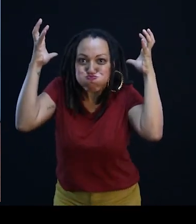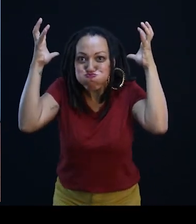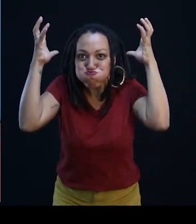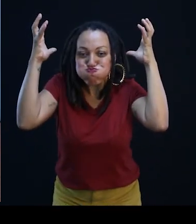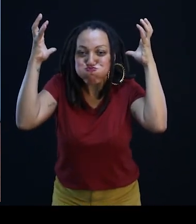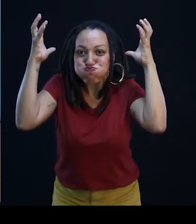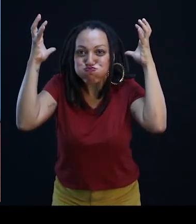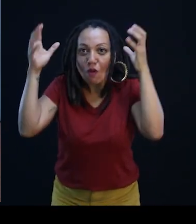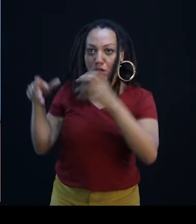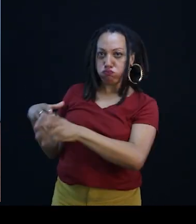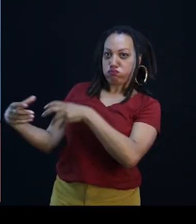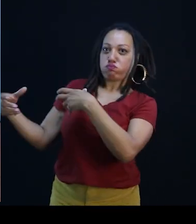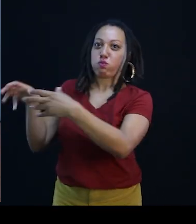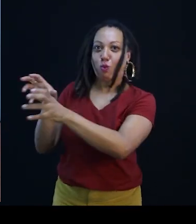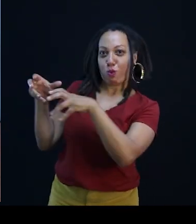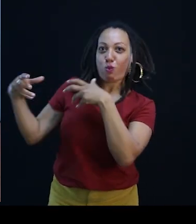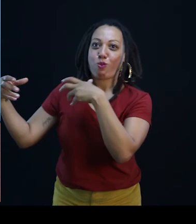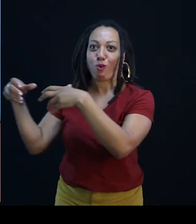tamanho